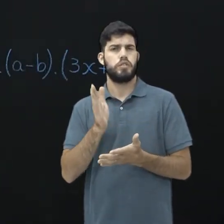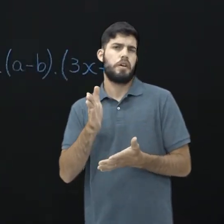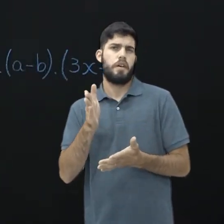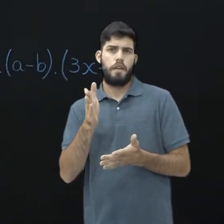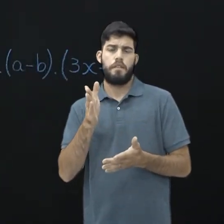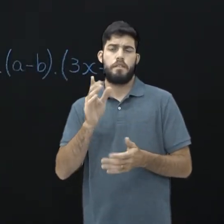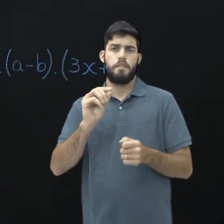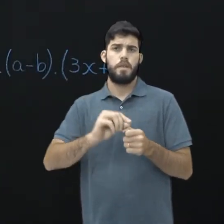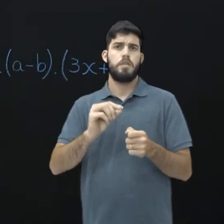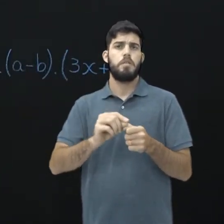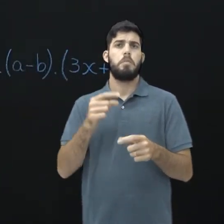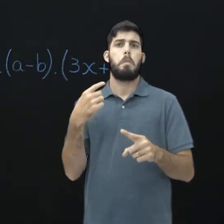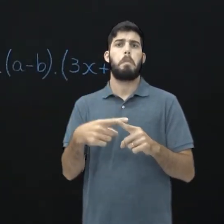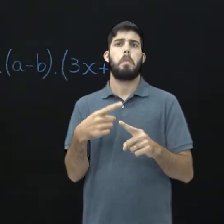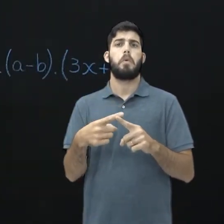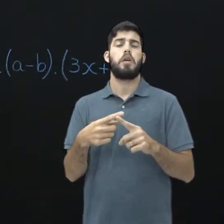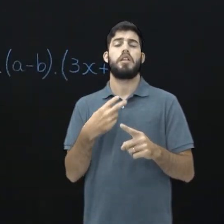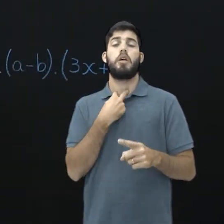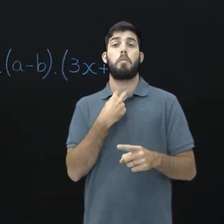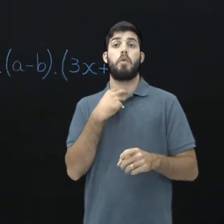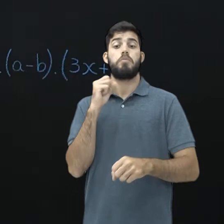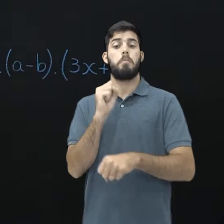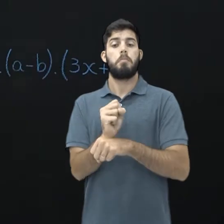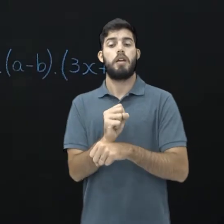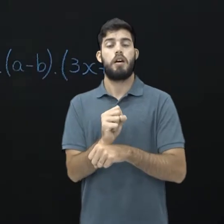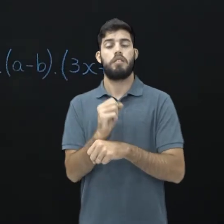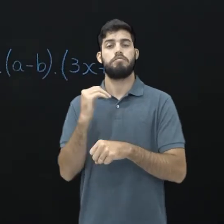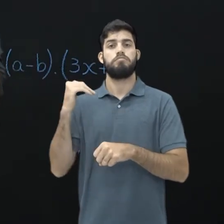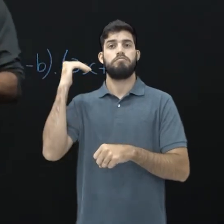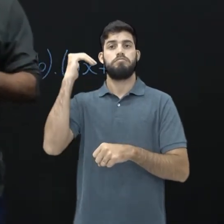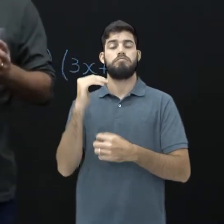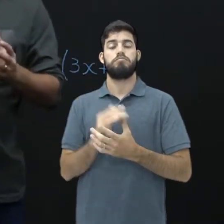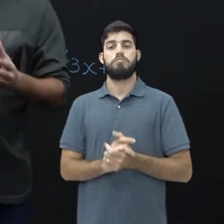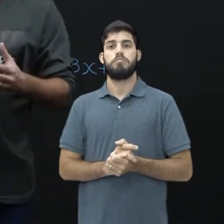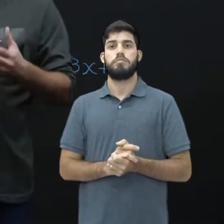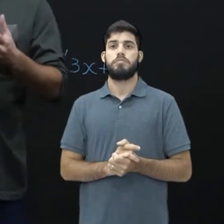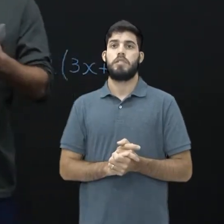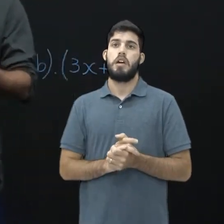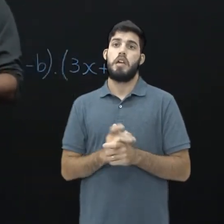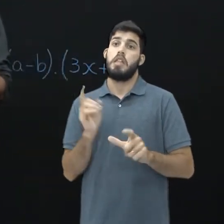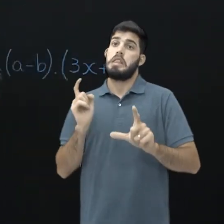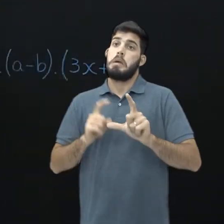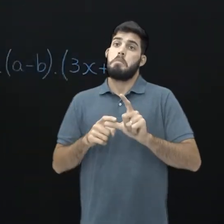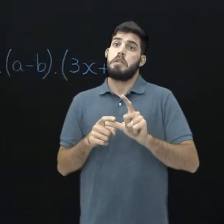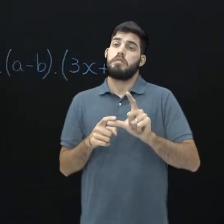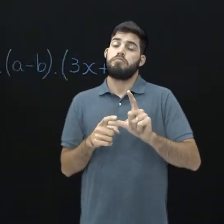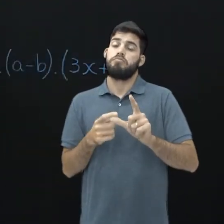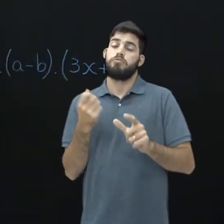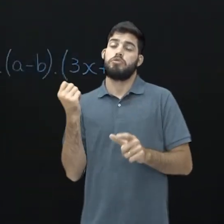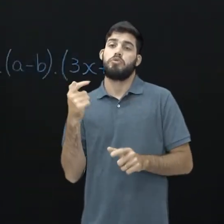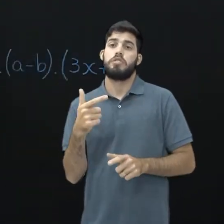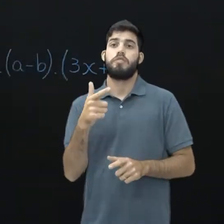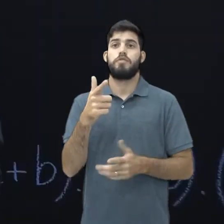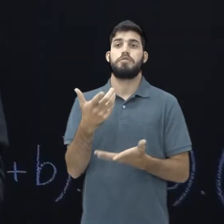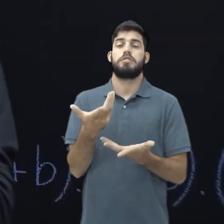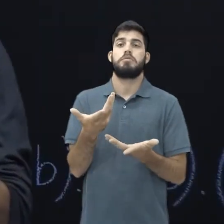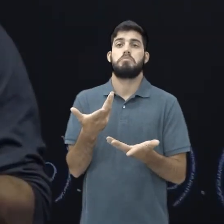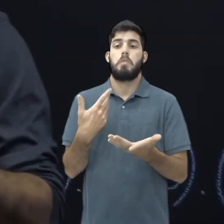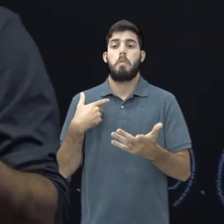isso, por que não pode parar aqui? Gente, dependendo do que você esteja trabalhando em relação à